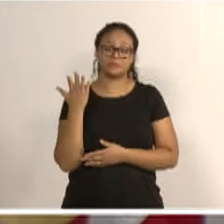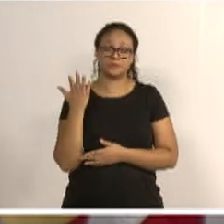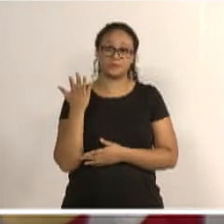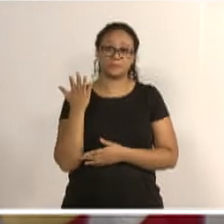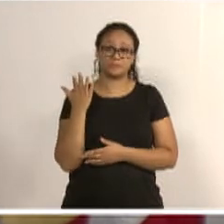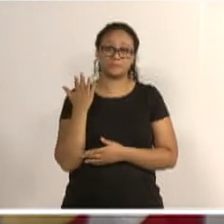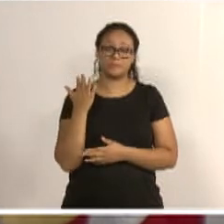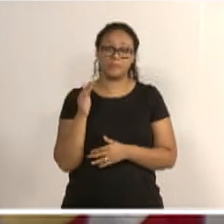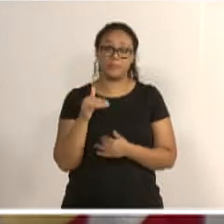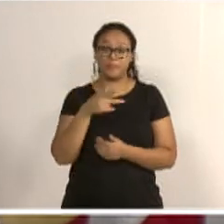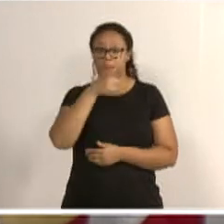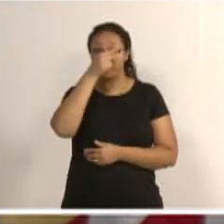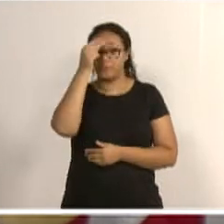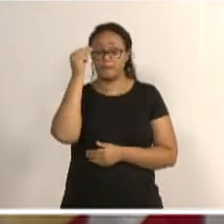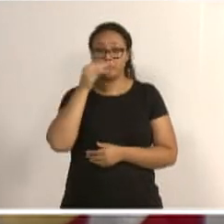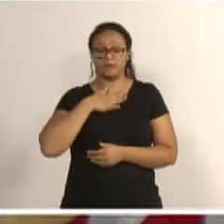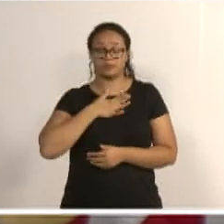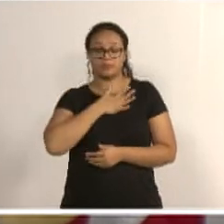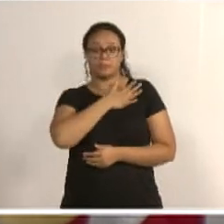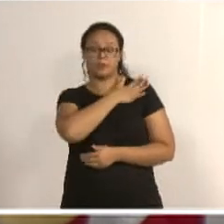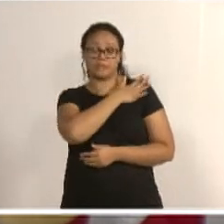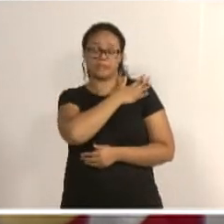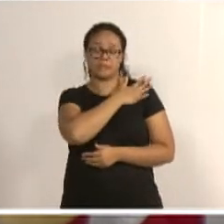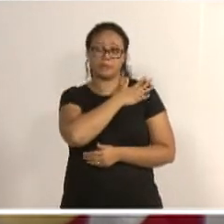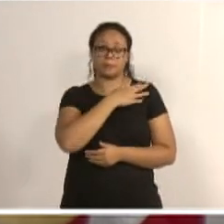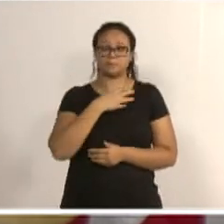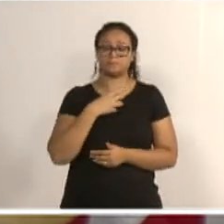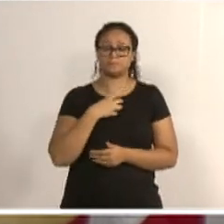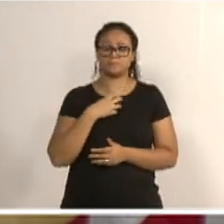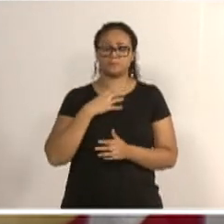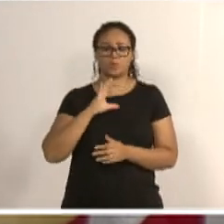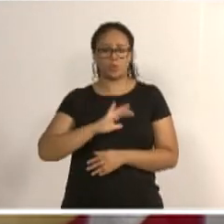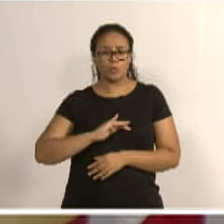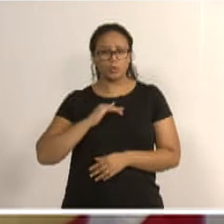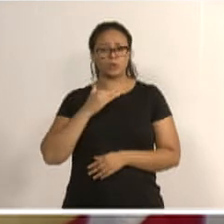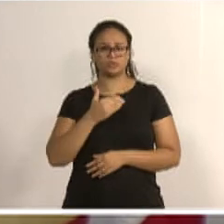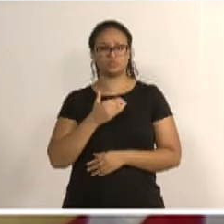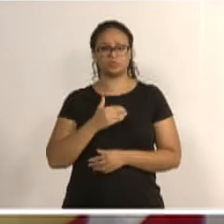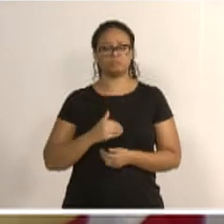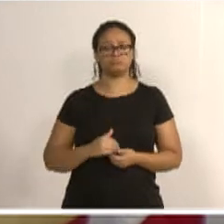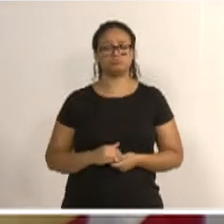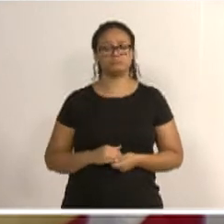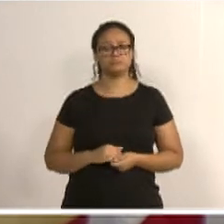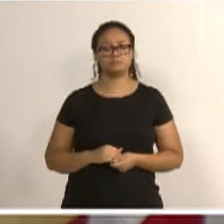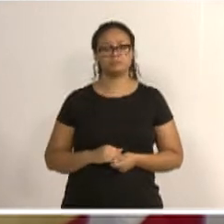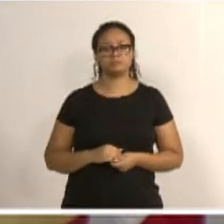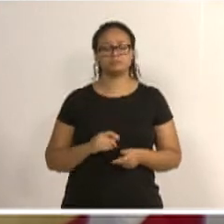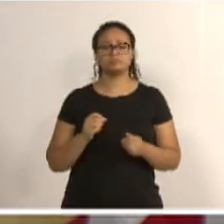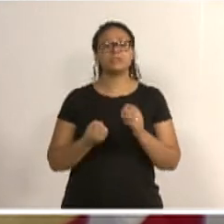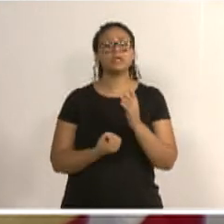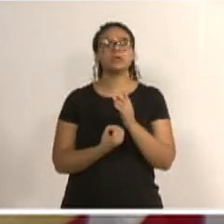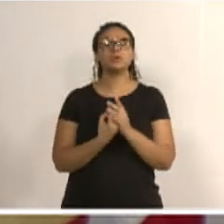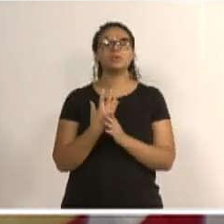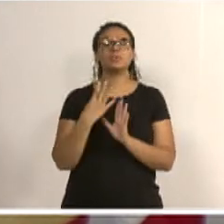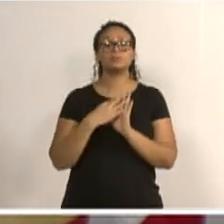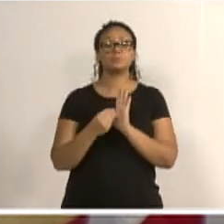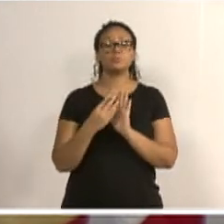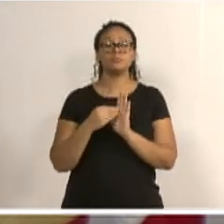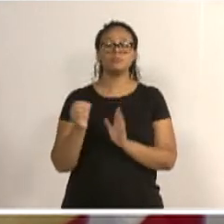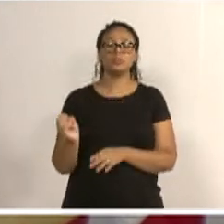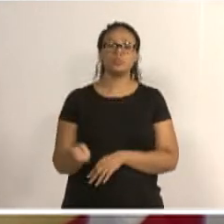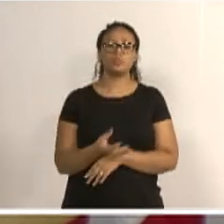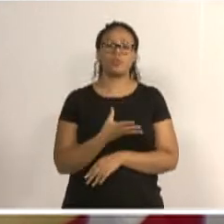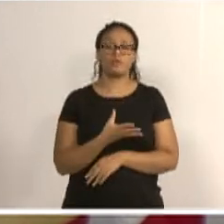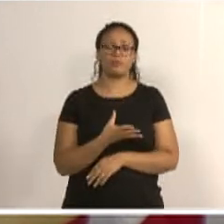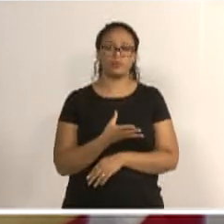disso, o prefeito Napoleão, de forma muito corajosa, ele fez um novo modelo que colocou